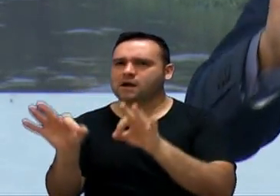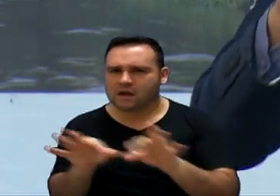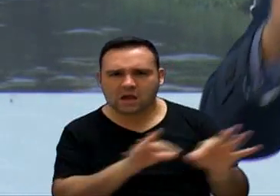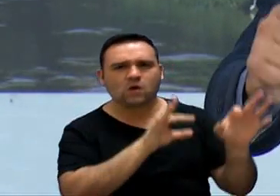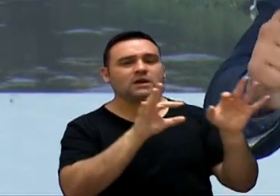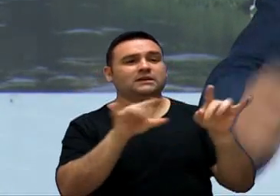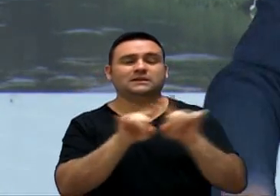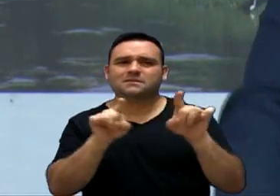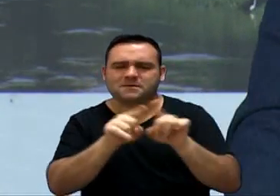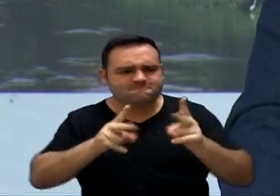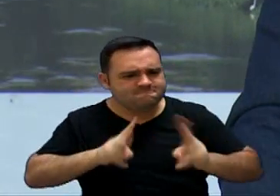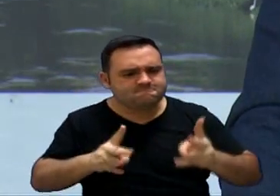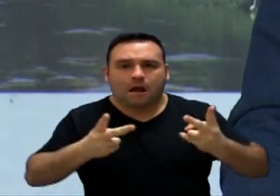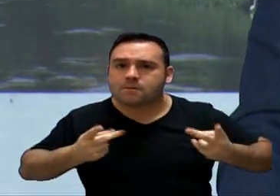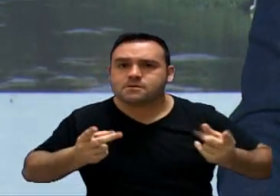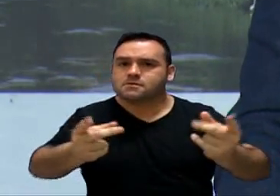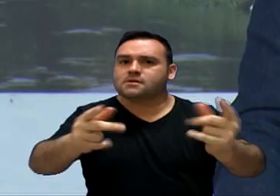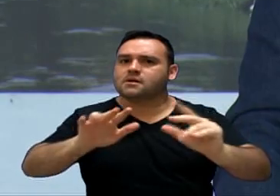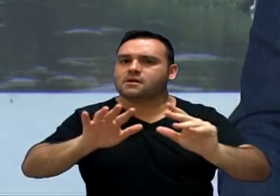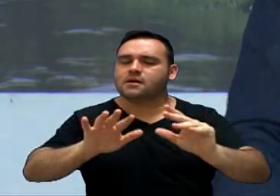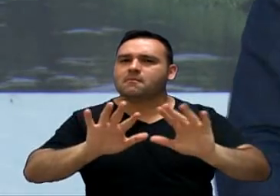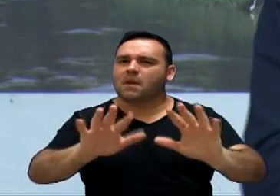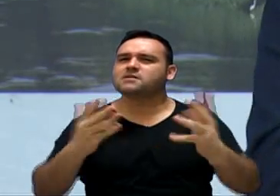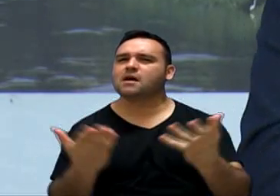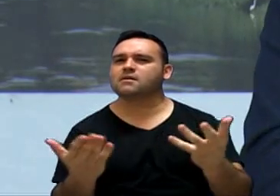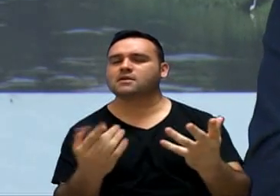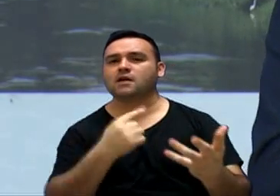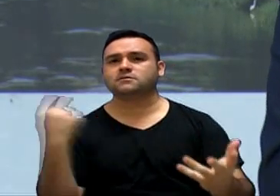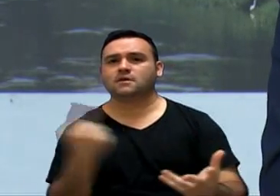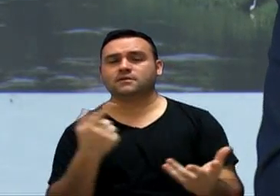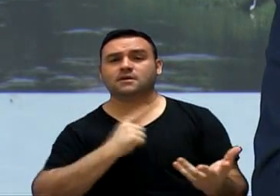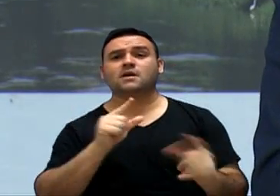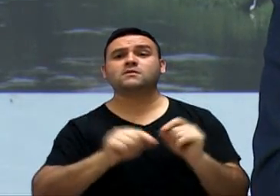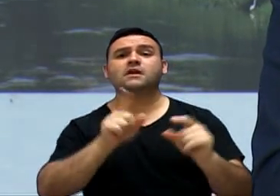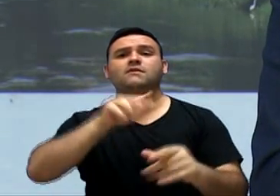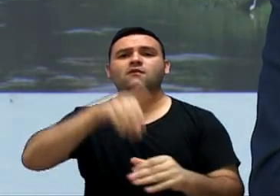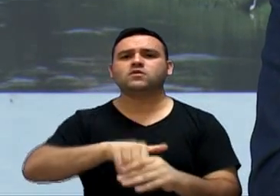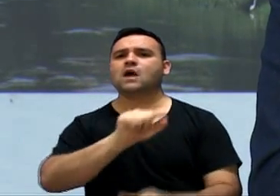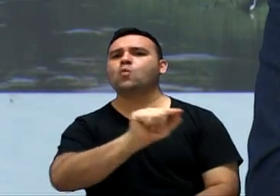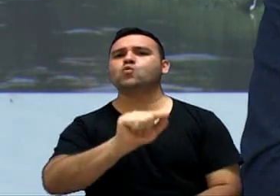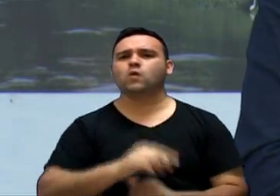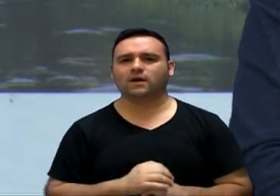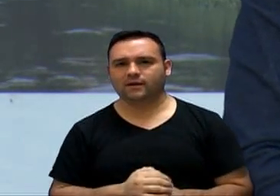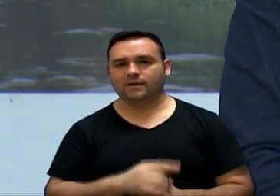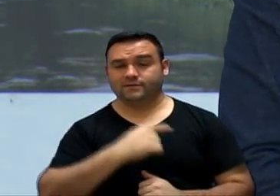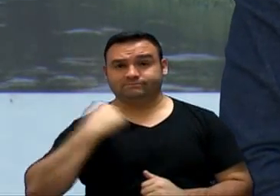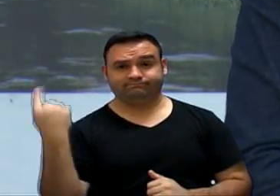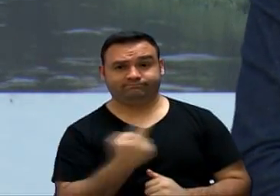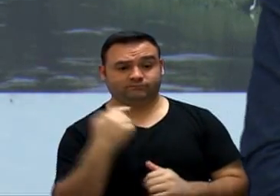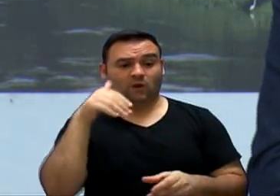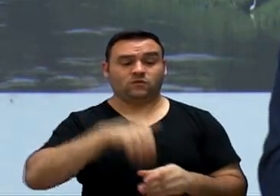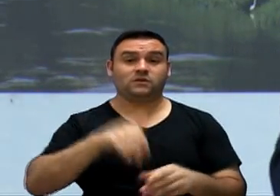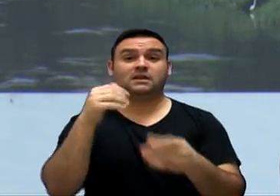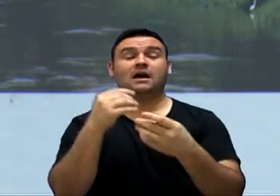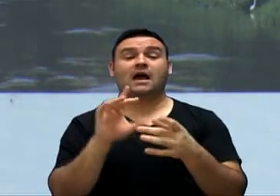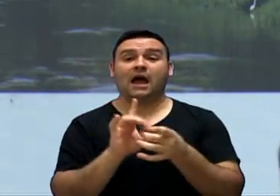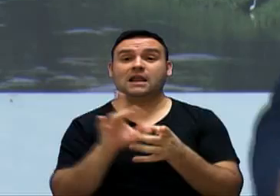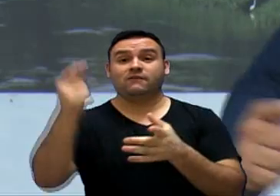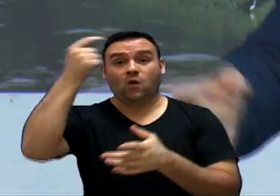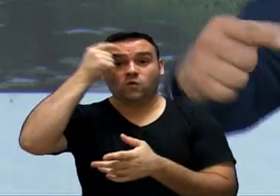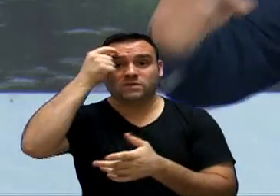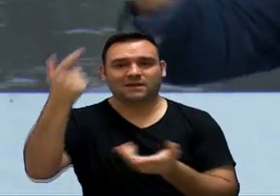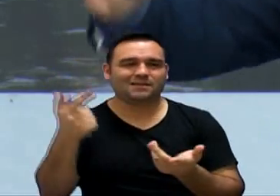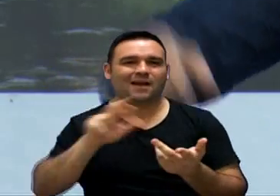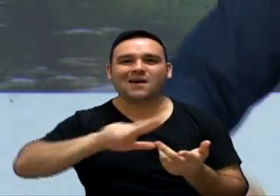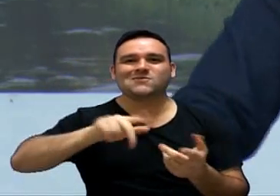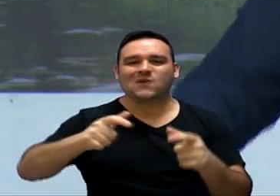contínua e ininterrupta. Agora, aqui, o que nós votaremos? Nós votaremos a liberdade de consciência, é muito